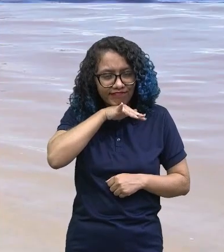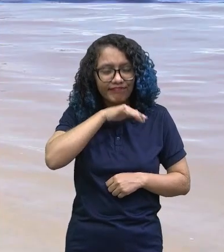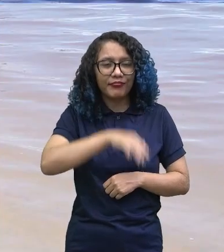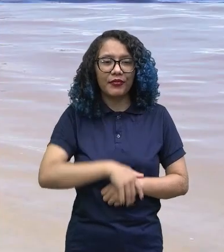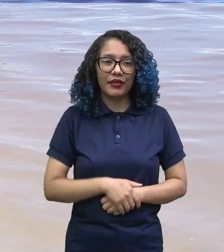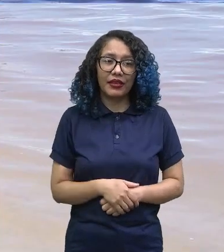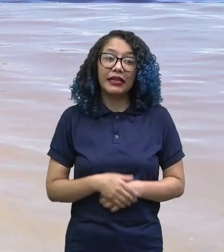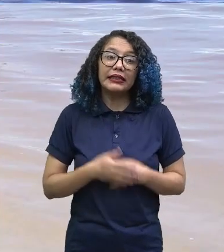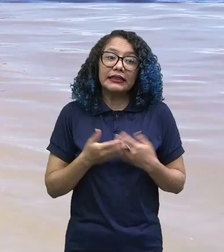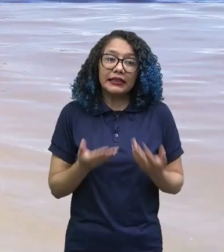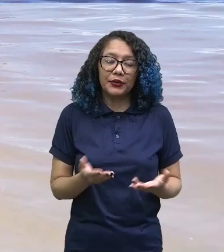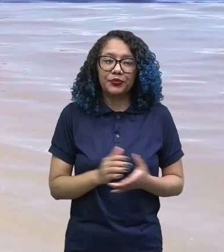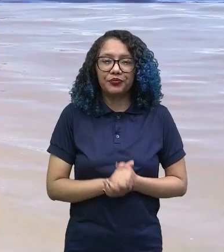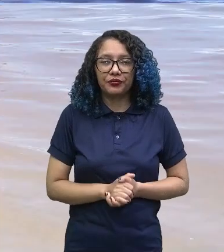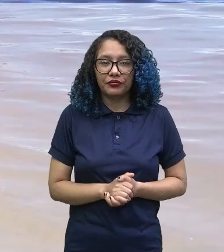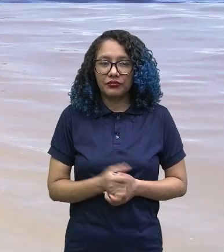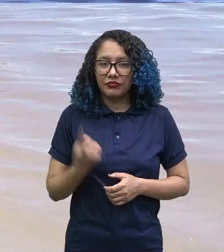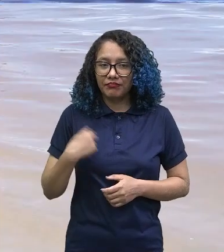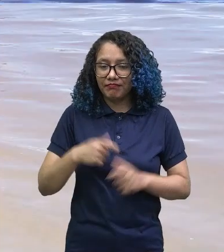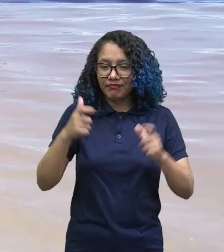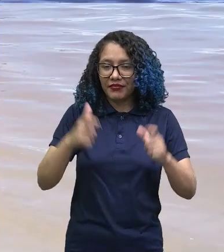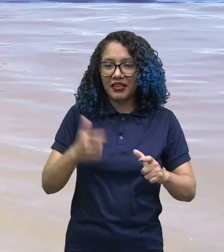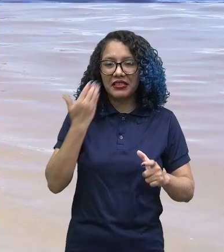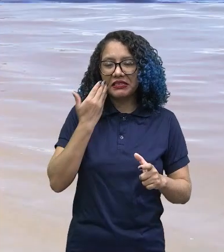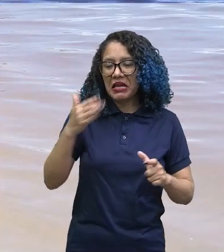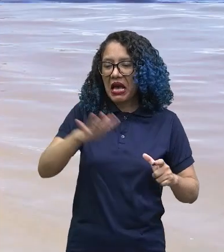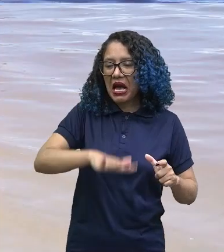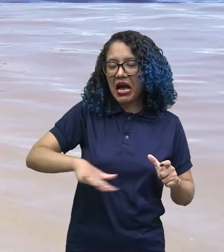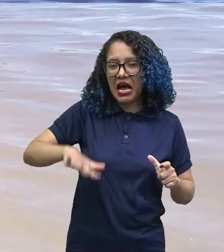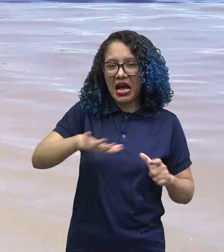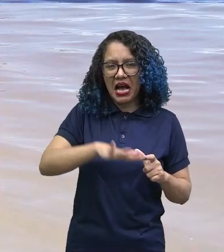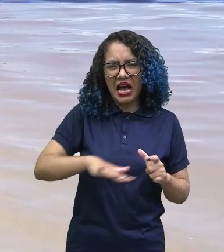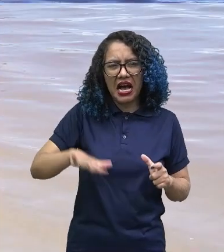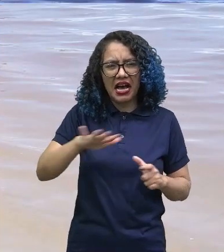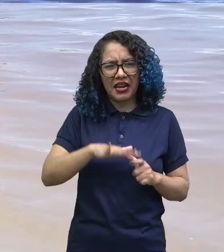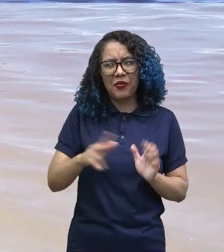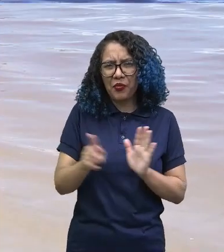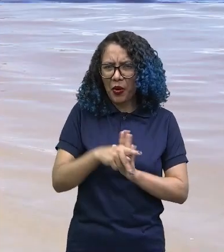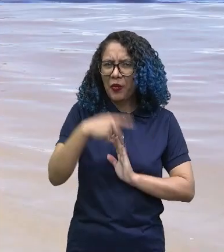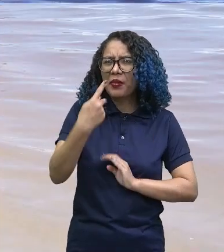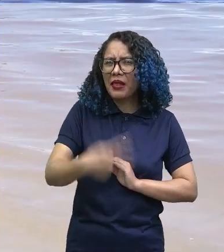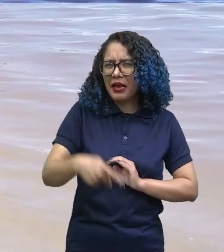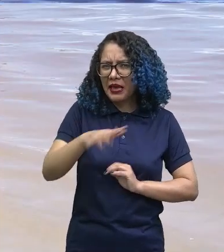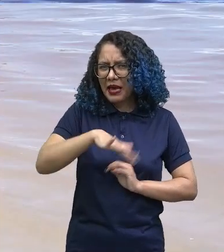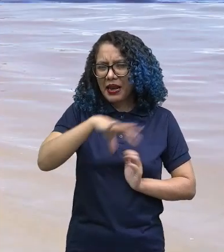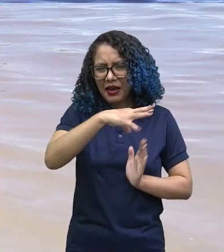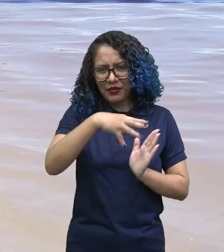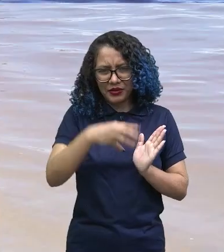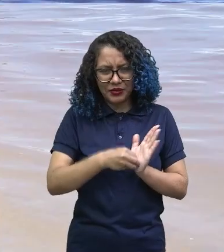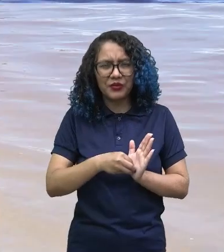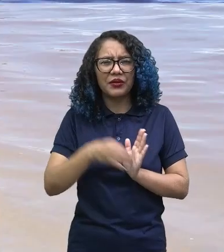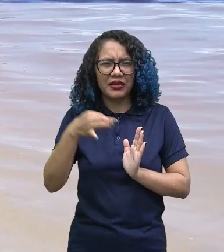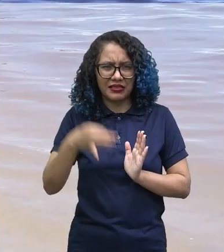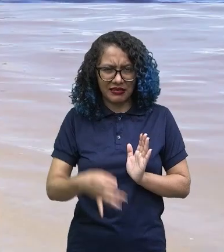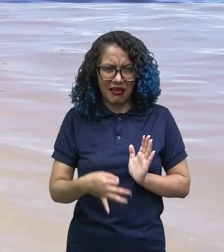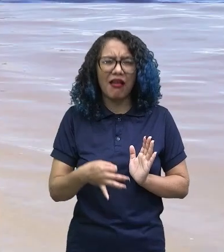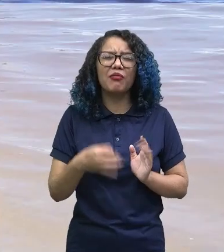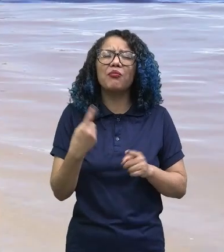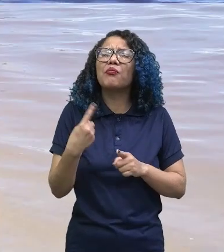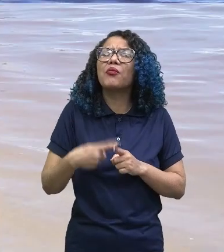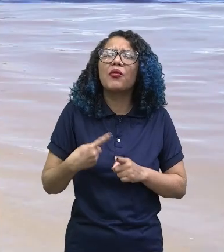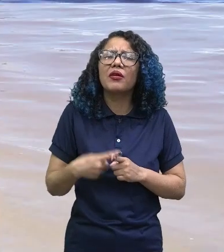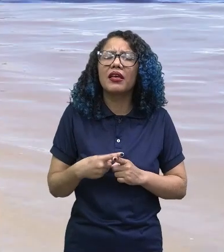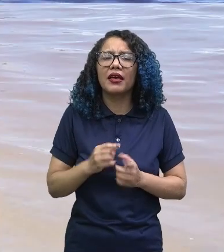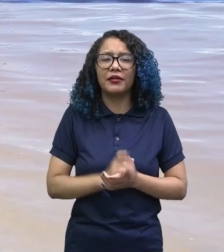nessa imagem aqui, nessa região tão nossa, né? Tão amazônica, justamente porque a gente traz